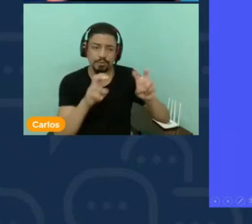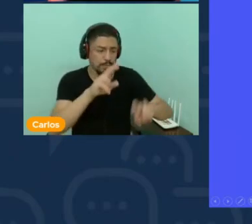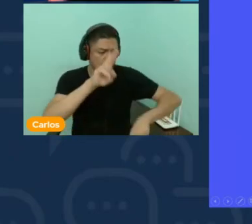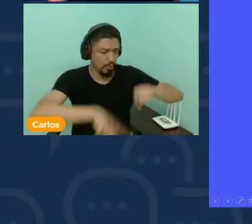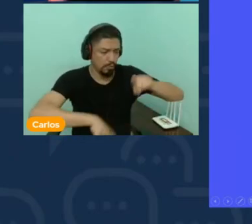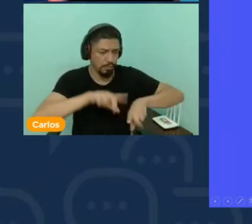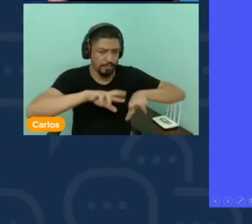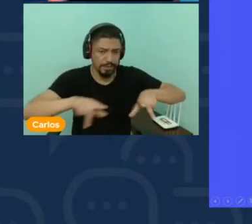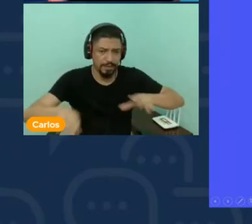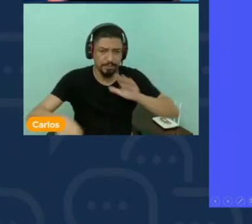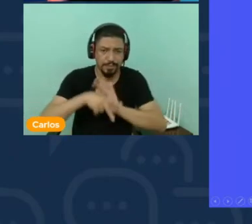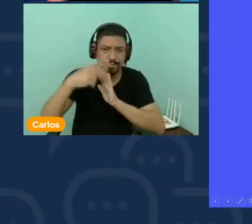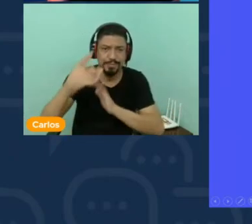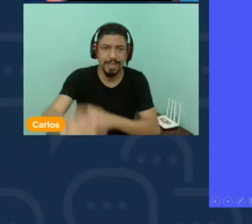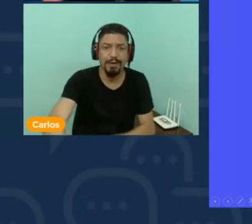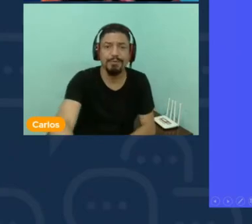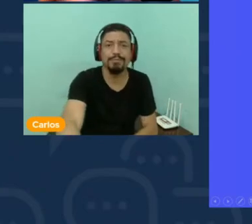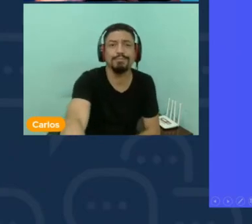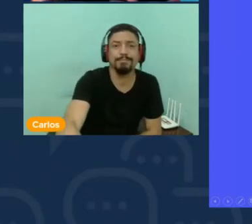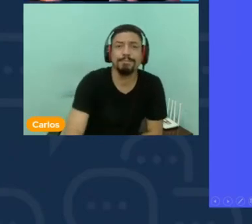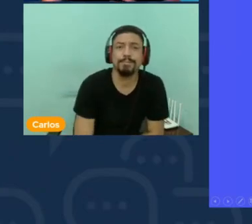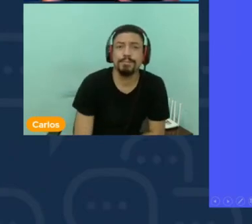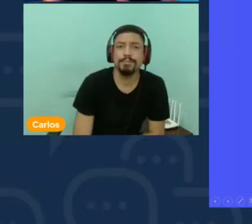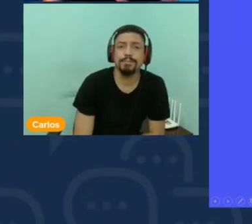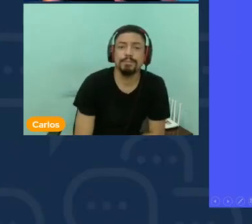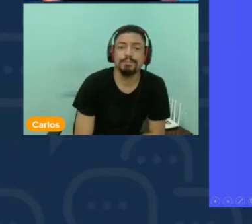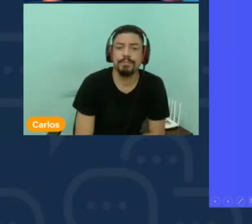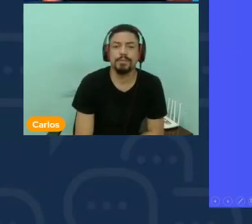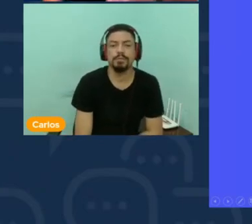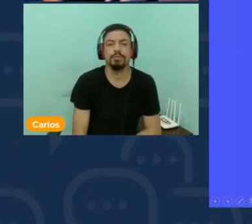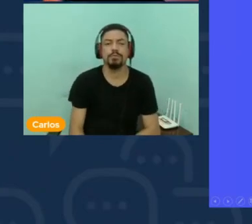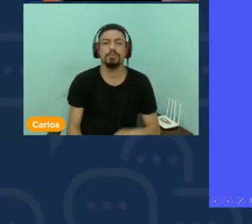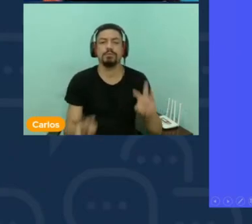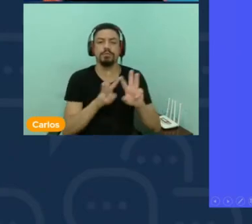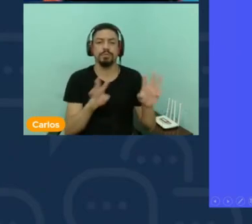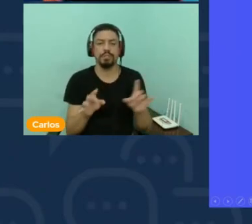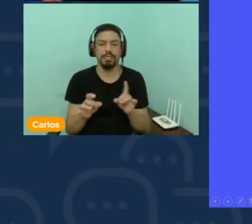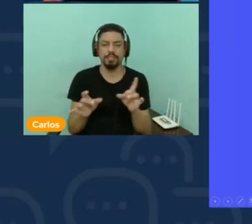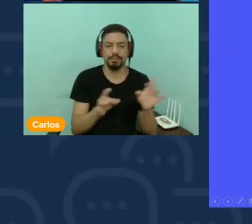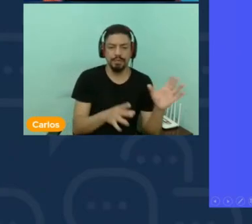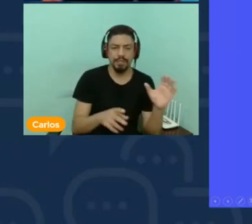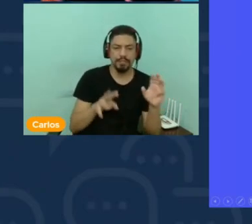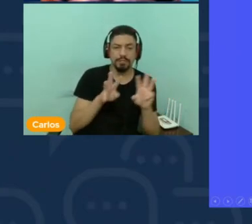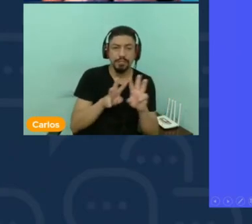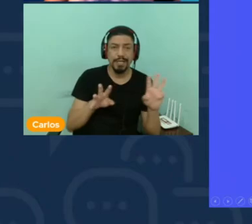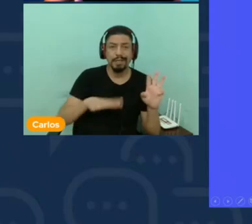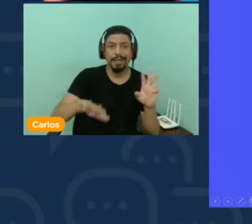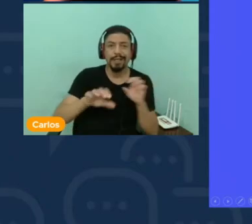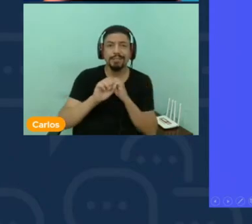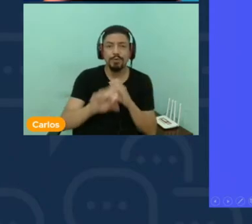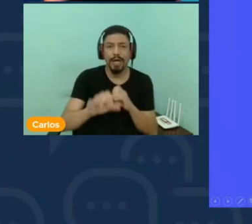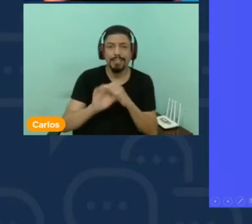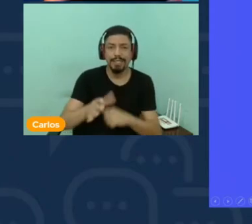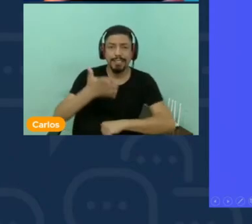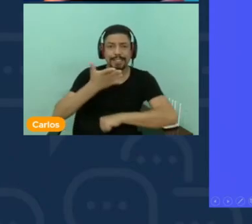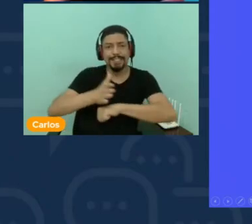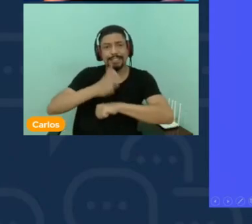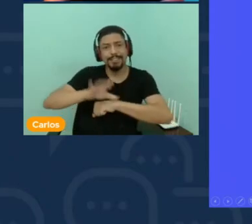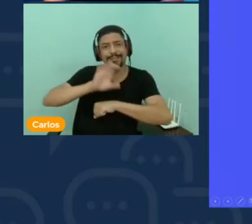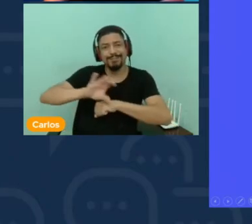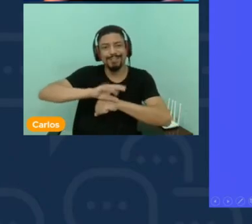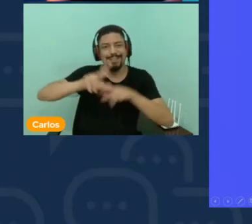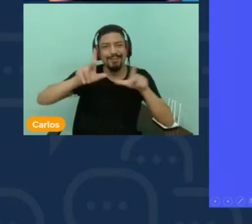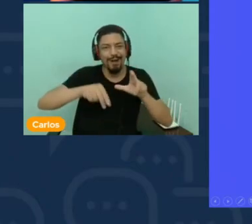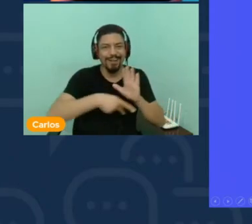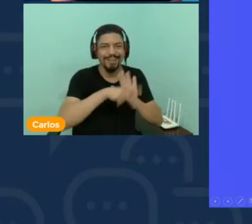tem. Um site de vendas, um site de educação, um site de treinamento, por